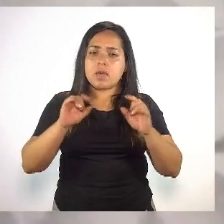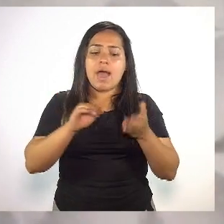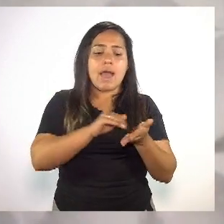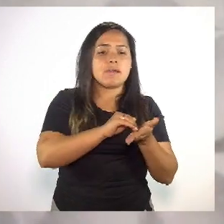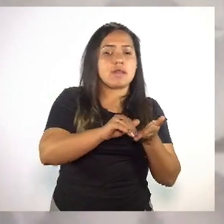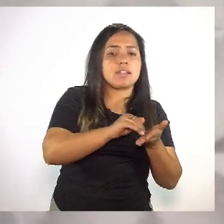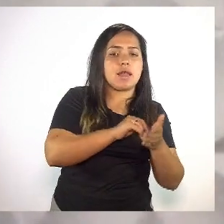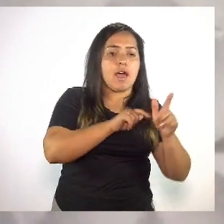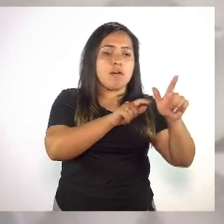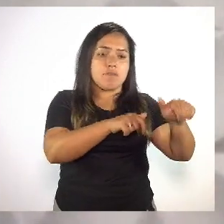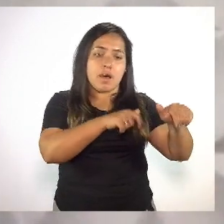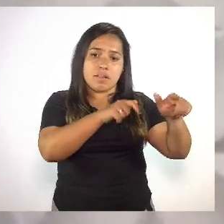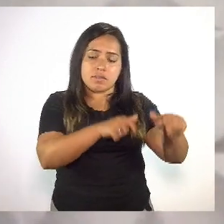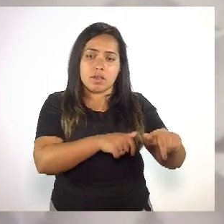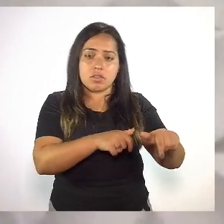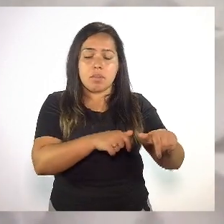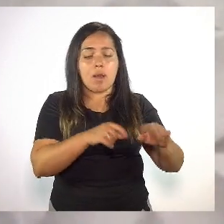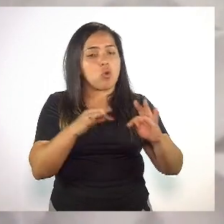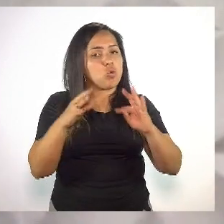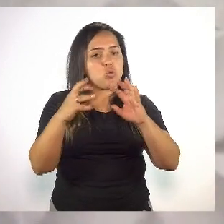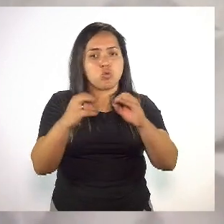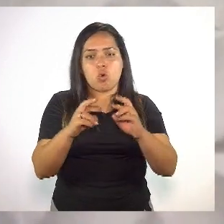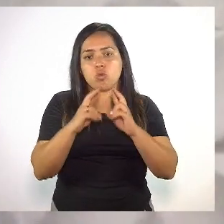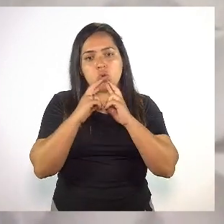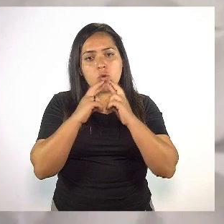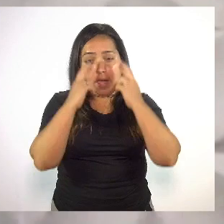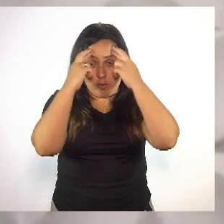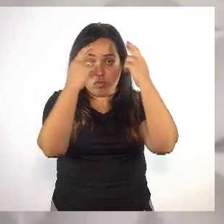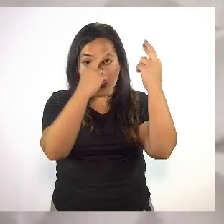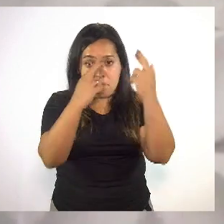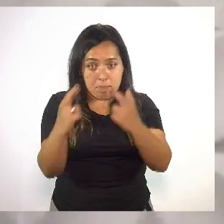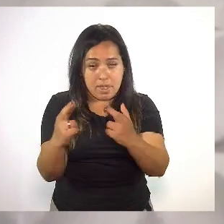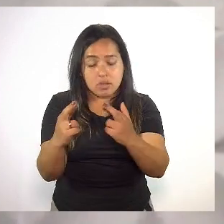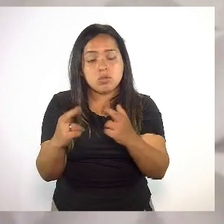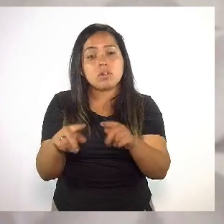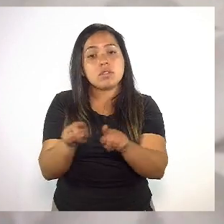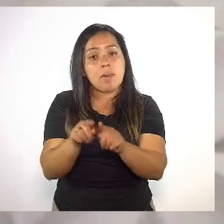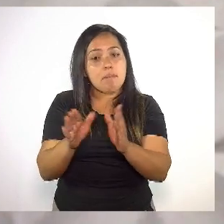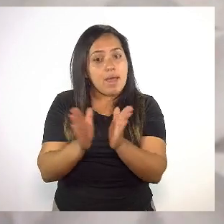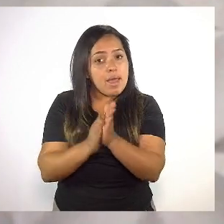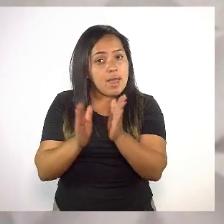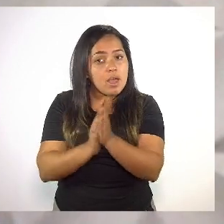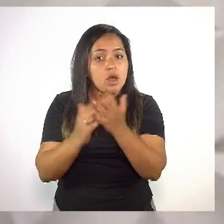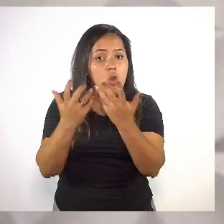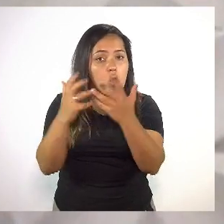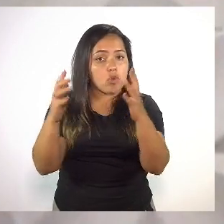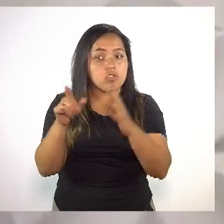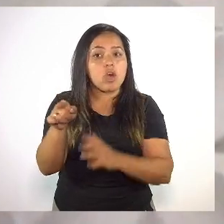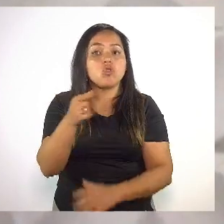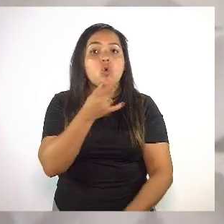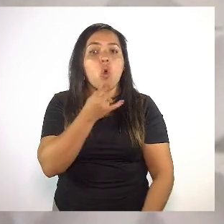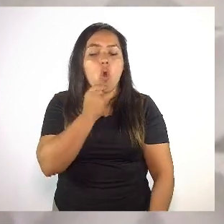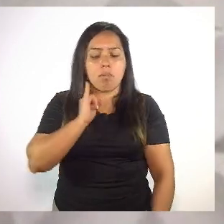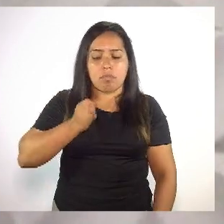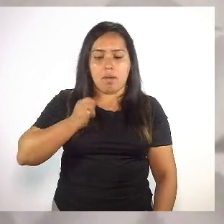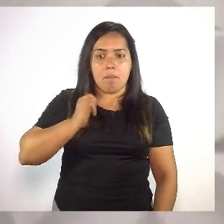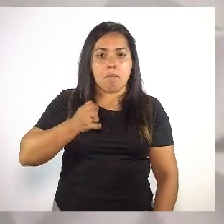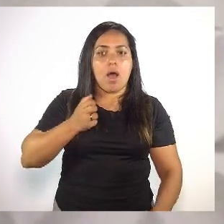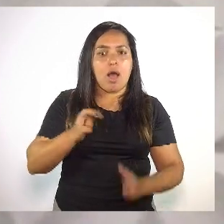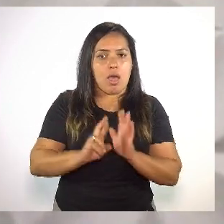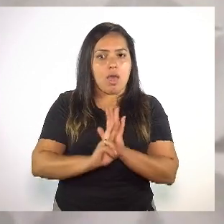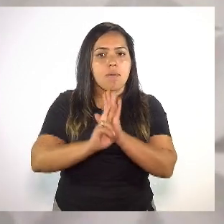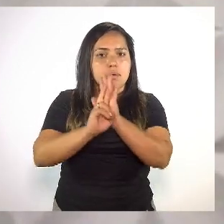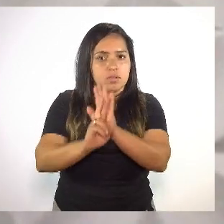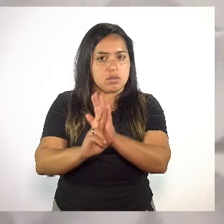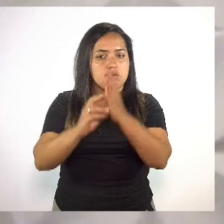Fazenda, mas com todo respeito à Secretaria de Fazenda e elogiando a narrativa do seu